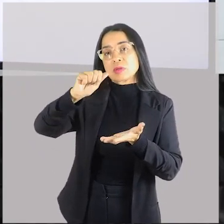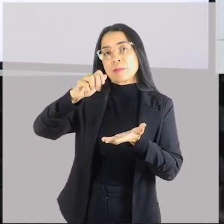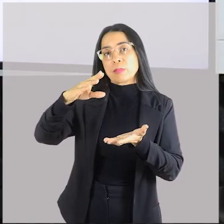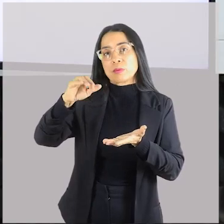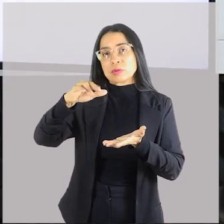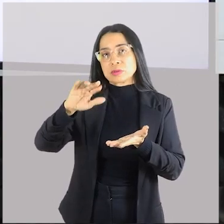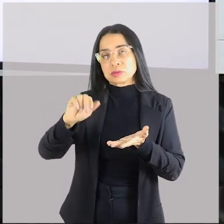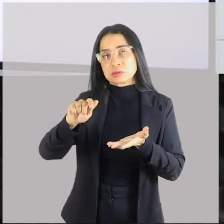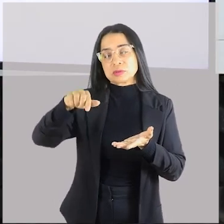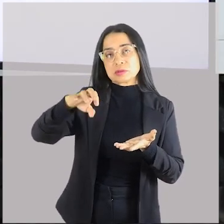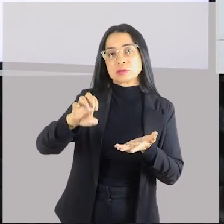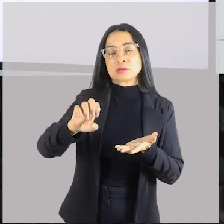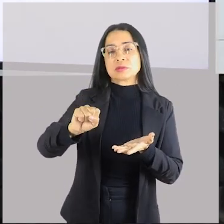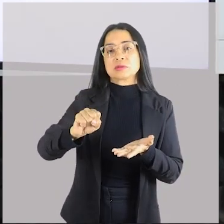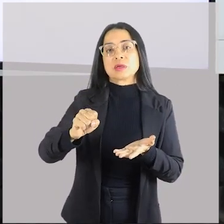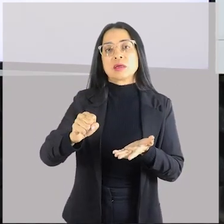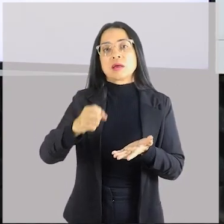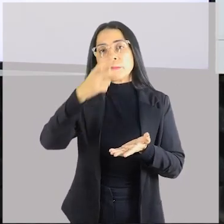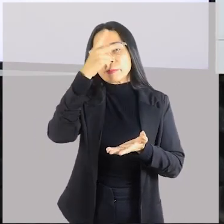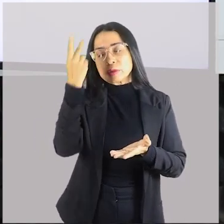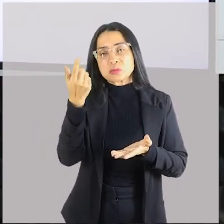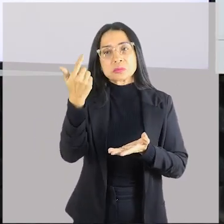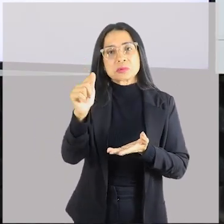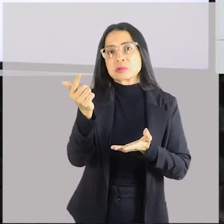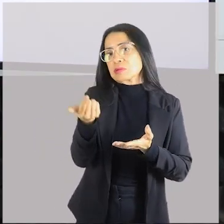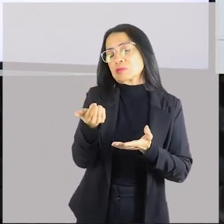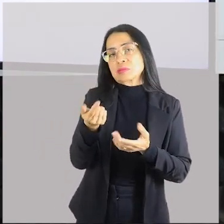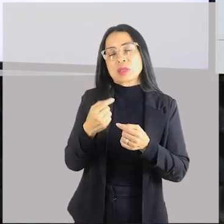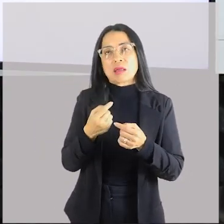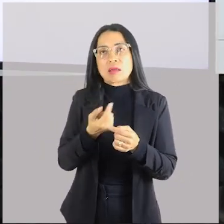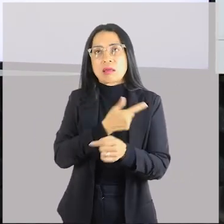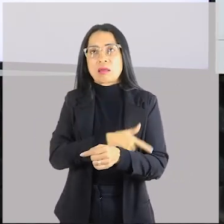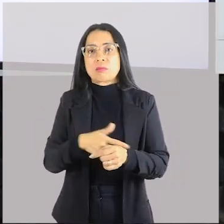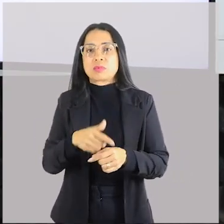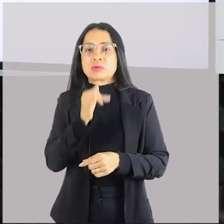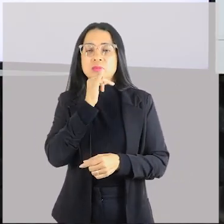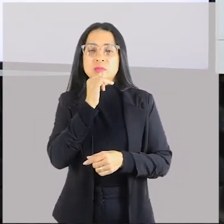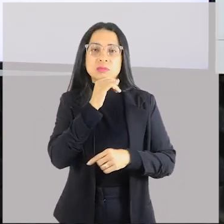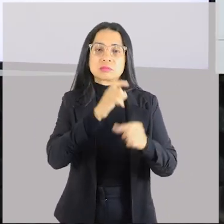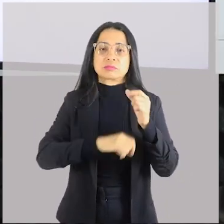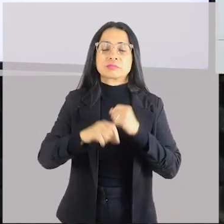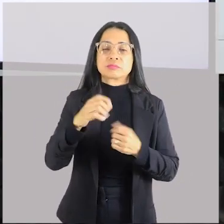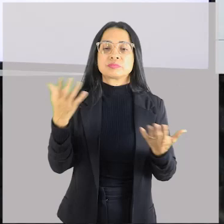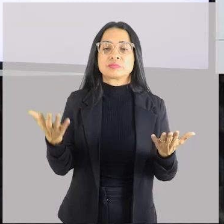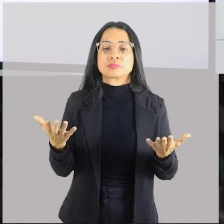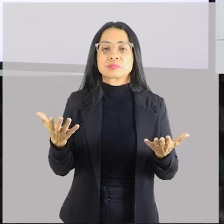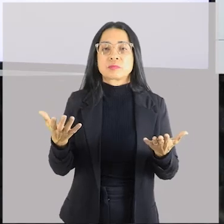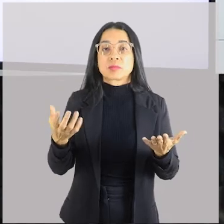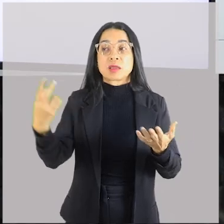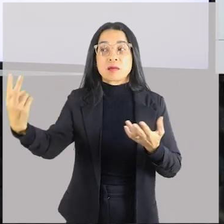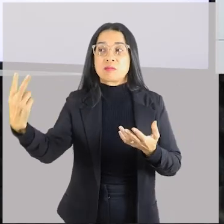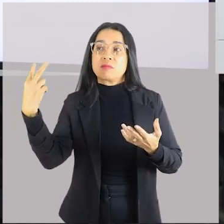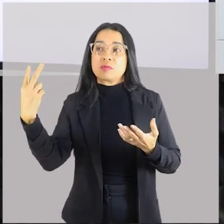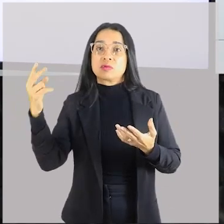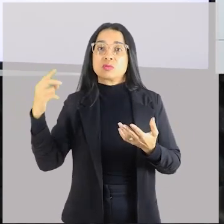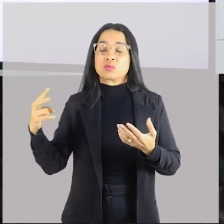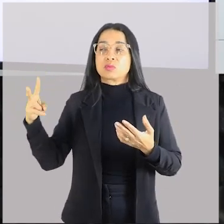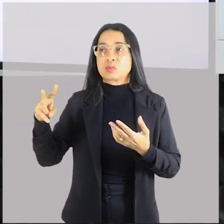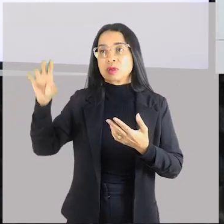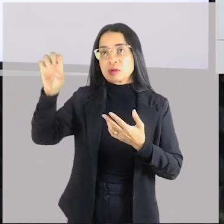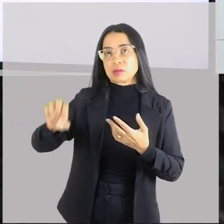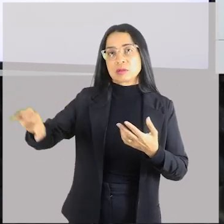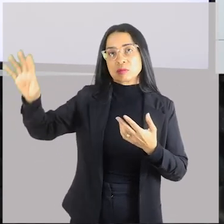de pessoas sem nenhum tipo de civilidade os africanos porque era se visto dessa maneira na na Europa bem racista bem